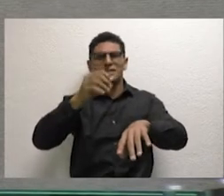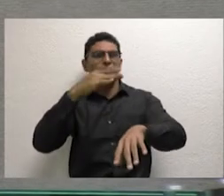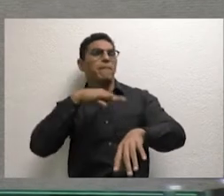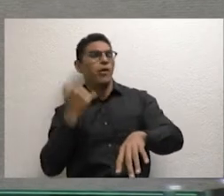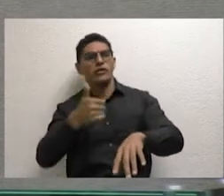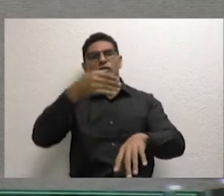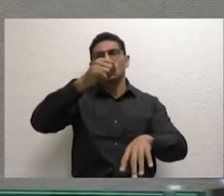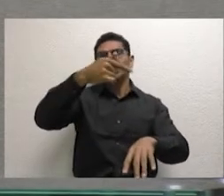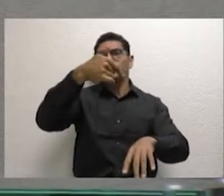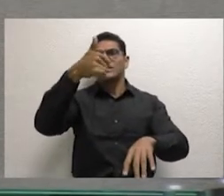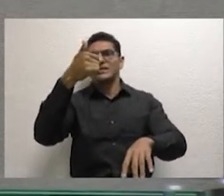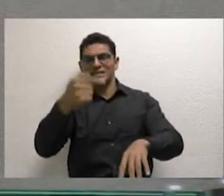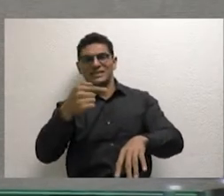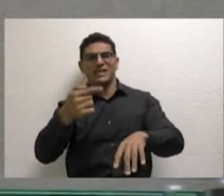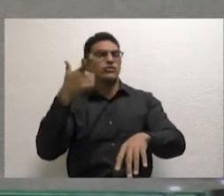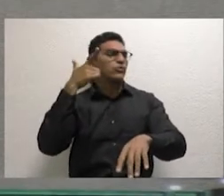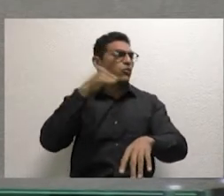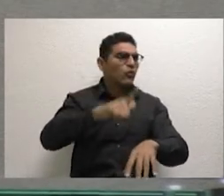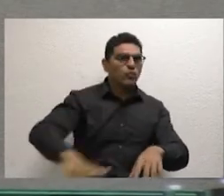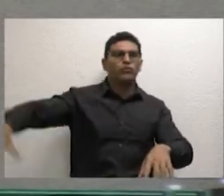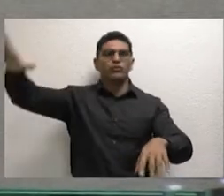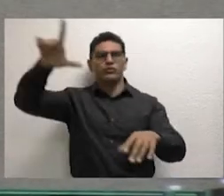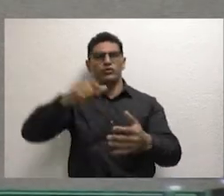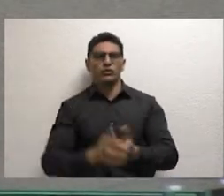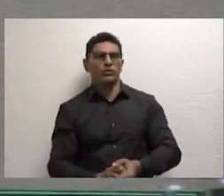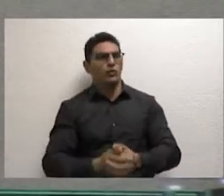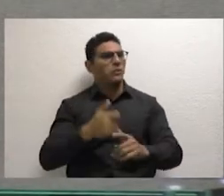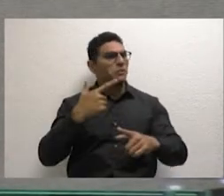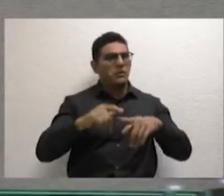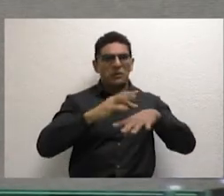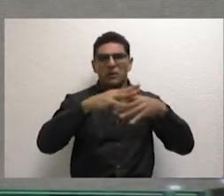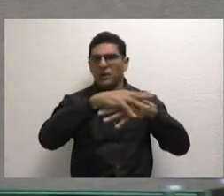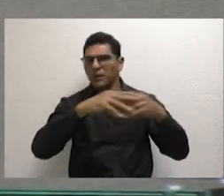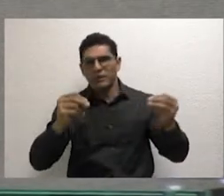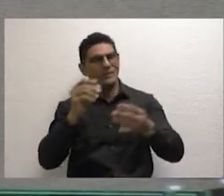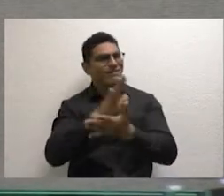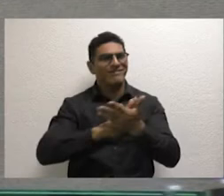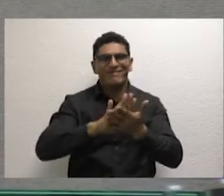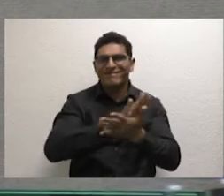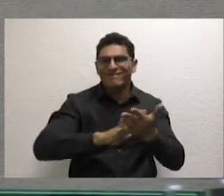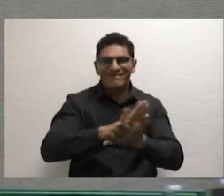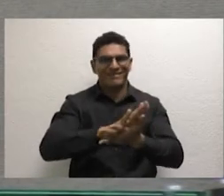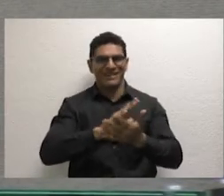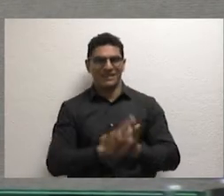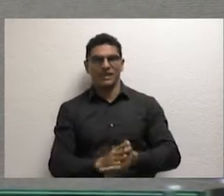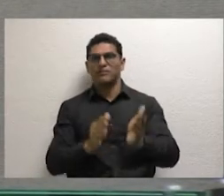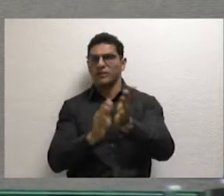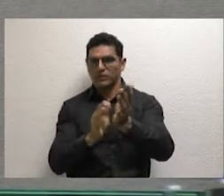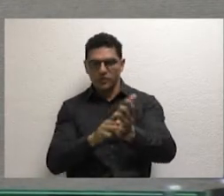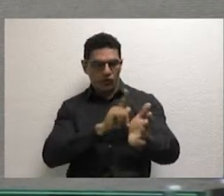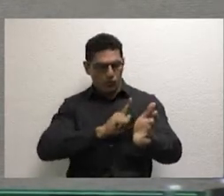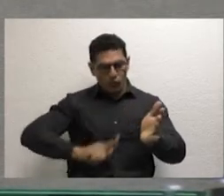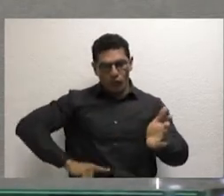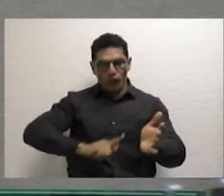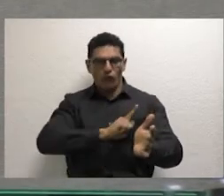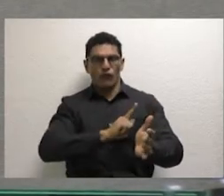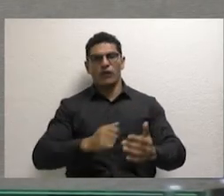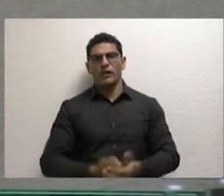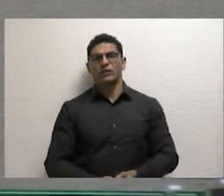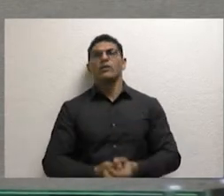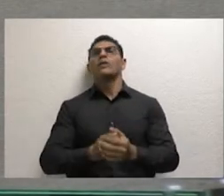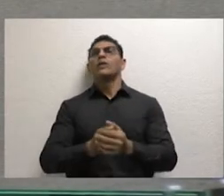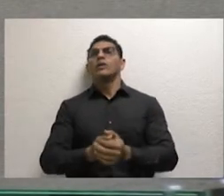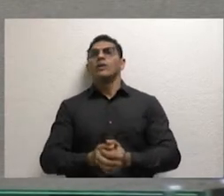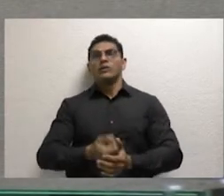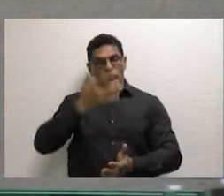2017 isso continuou e não foi solucionado até agora então eu quero parabenizar o governo eu sou daquelas que o que está errado